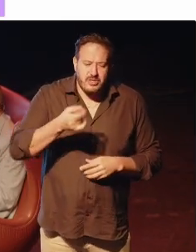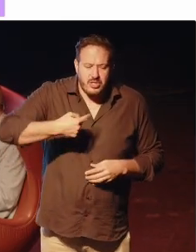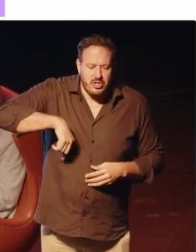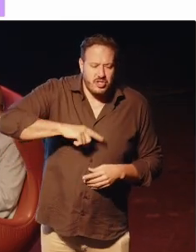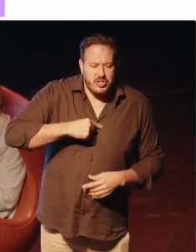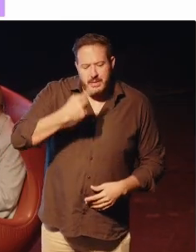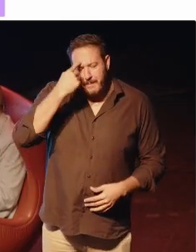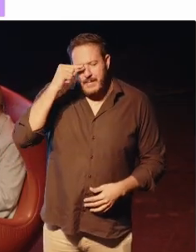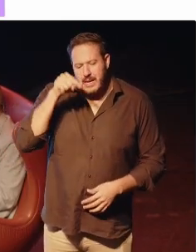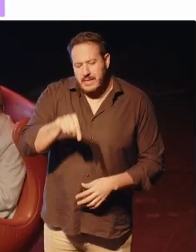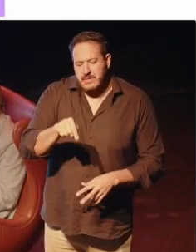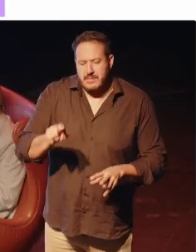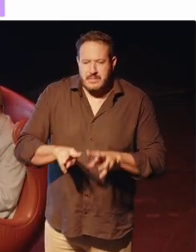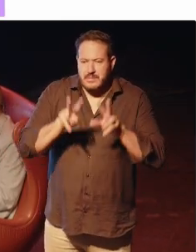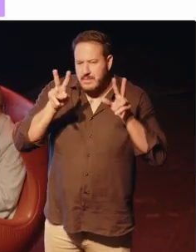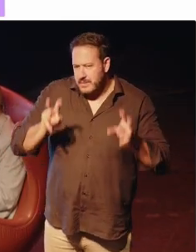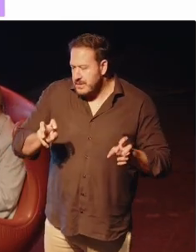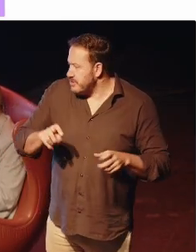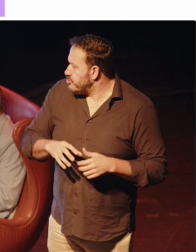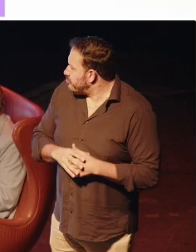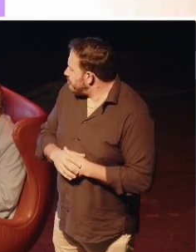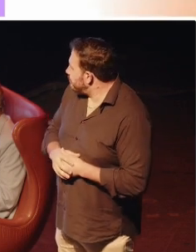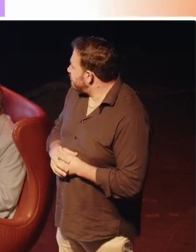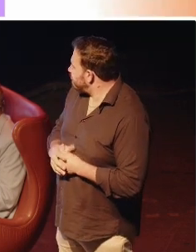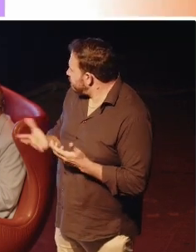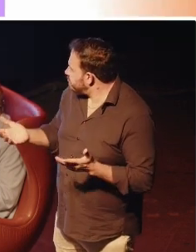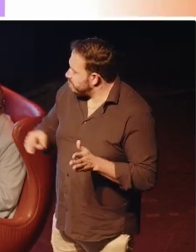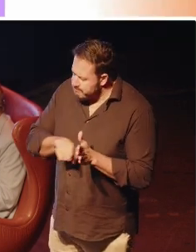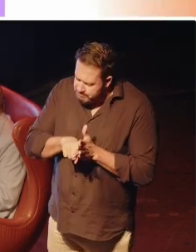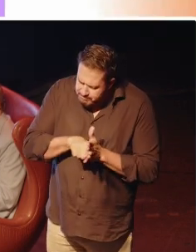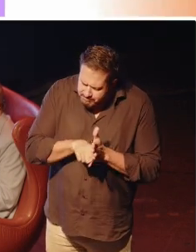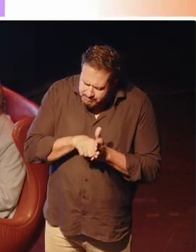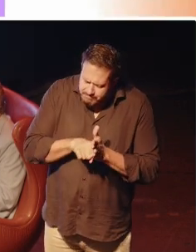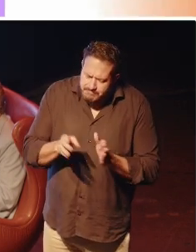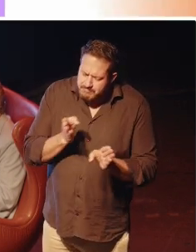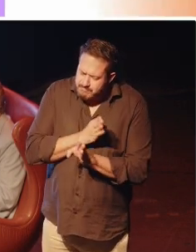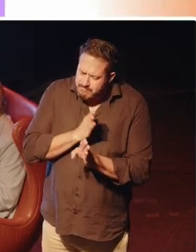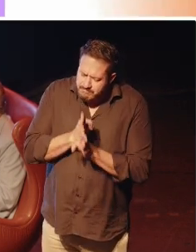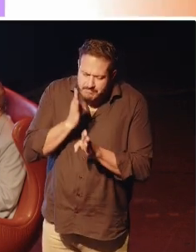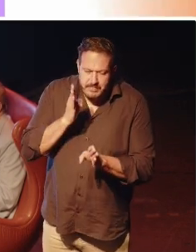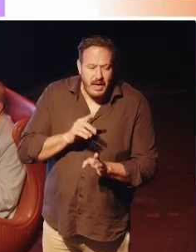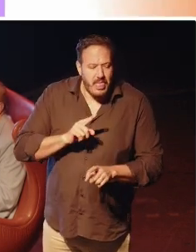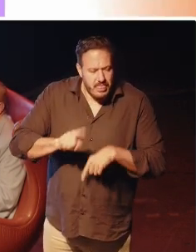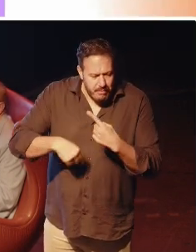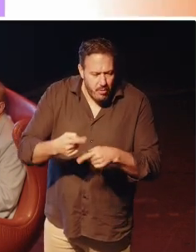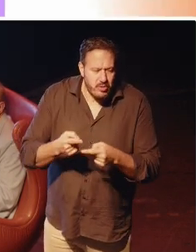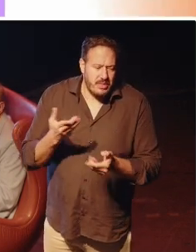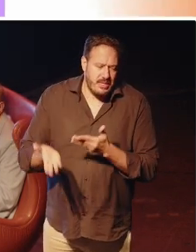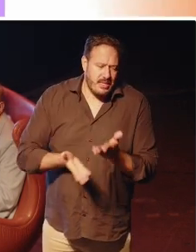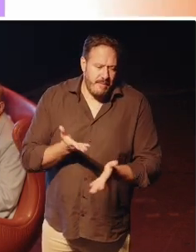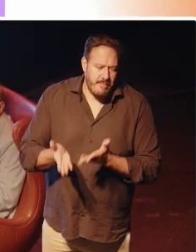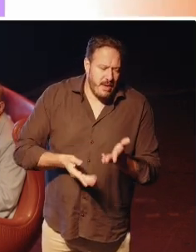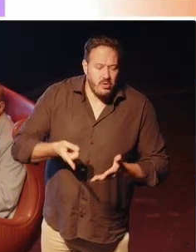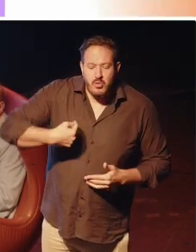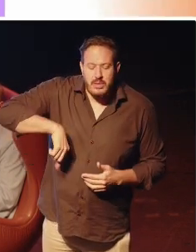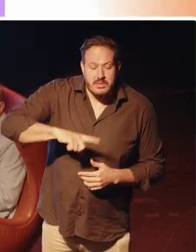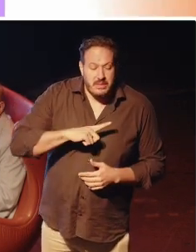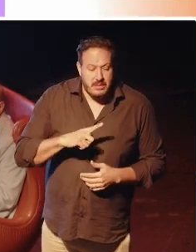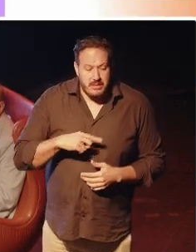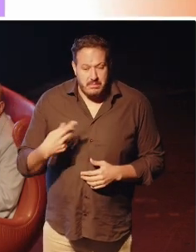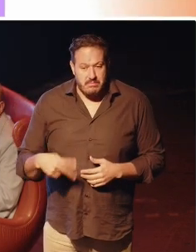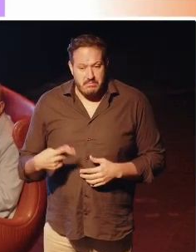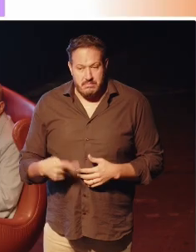sobre isso. Bom, você fez o diagnóstico, depois vem o tratamento. O que a gente tem